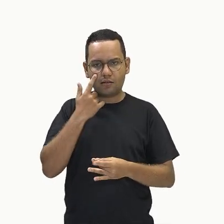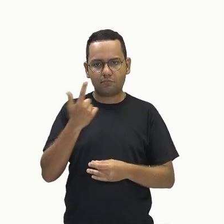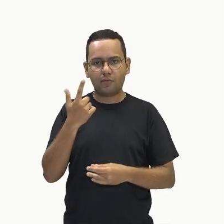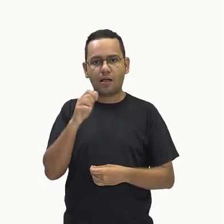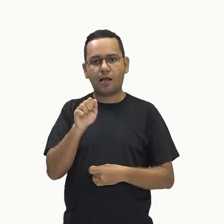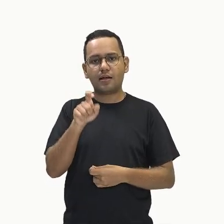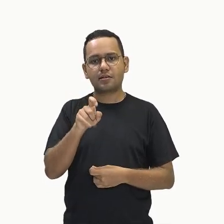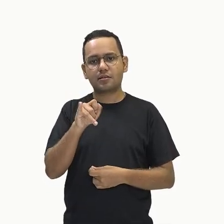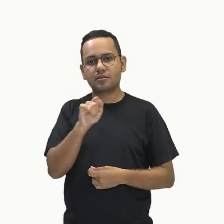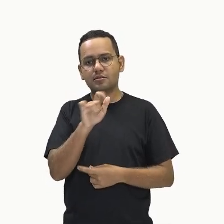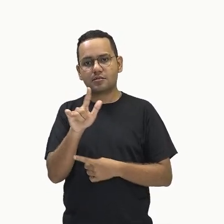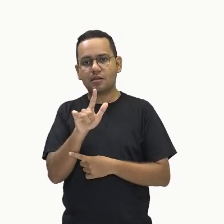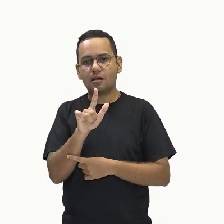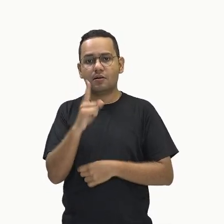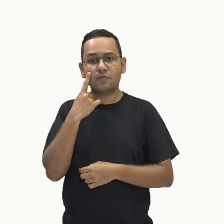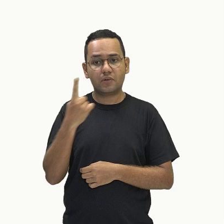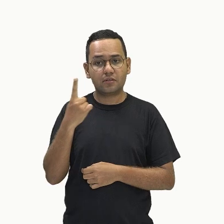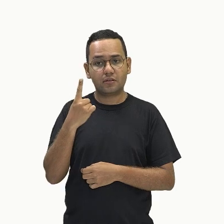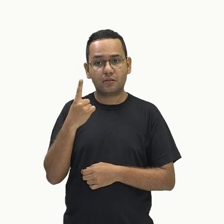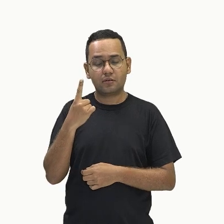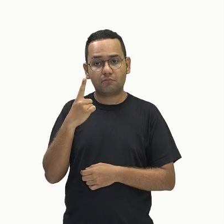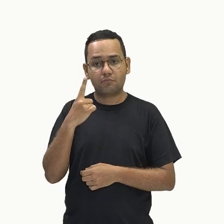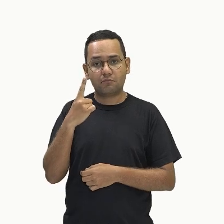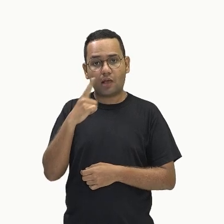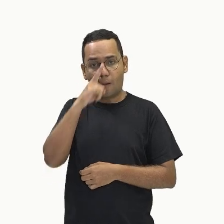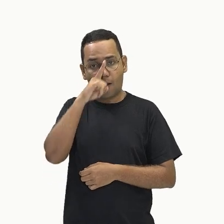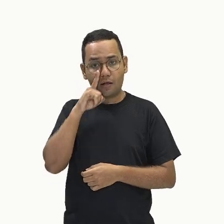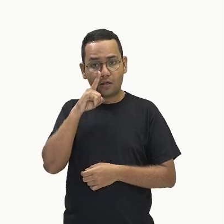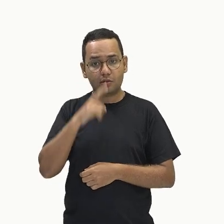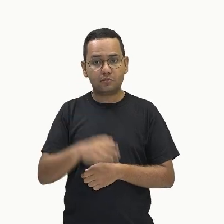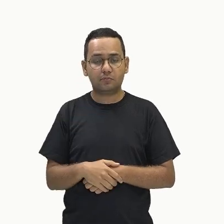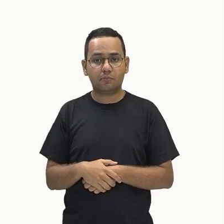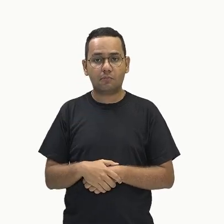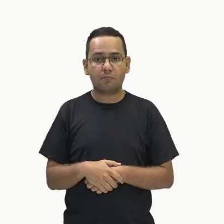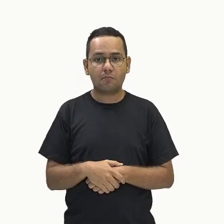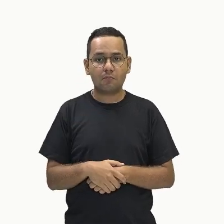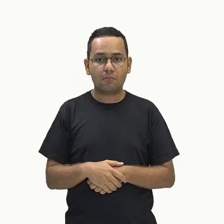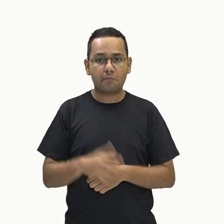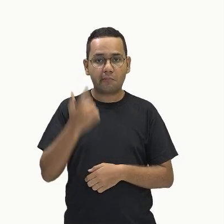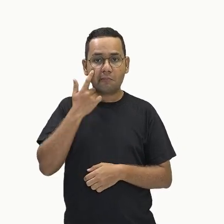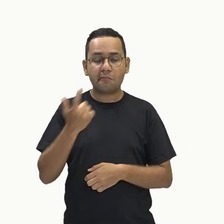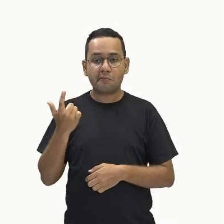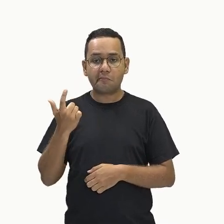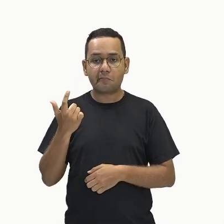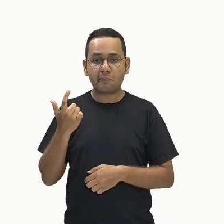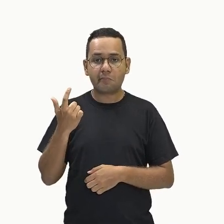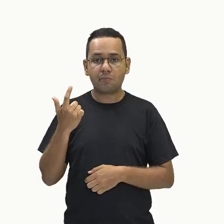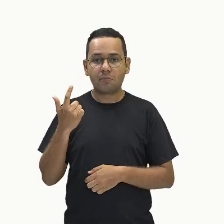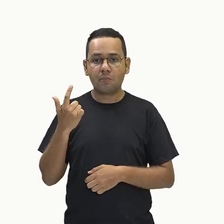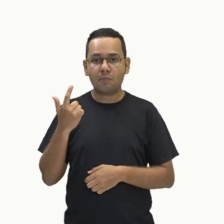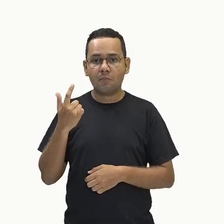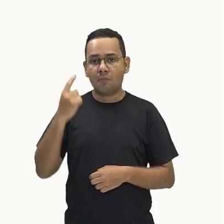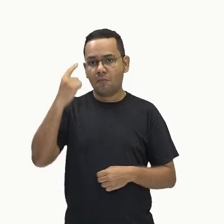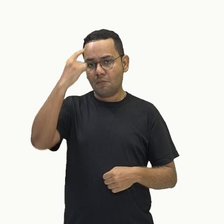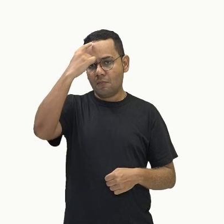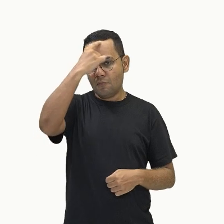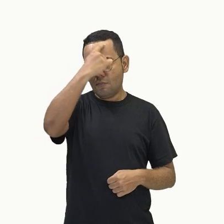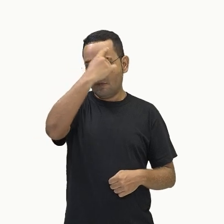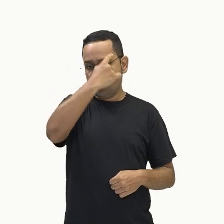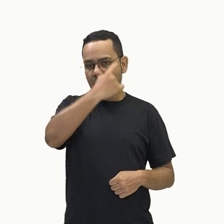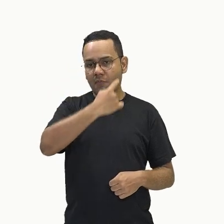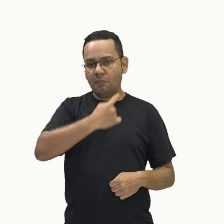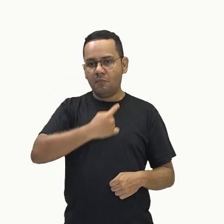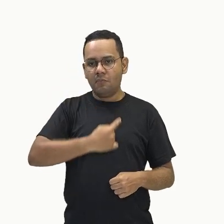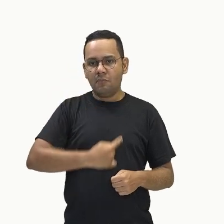a nossa imagem em amarelo. O crânio, a sua caixa torácica, que vai conter a